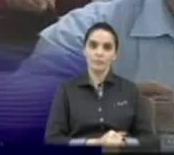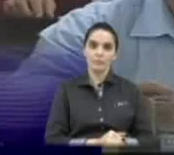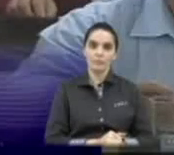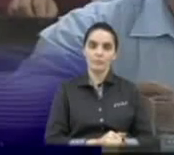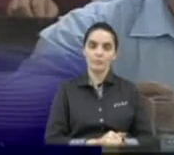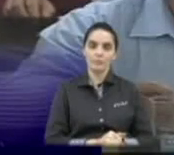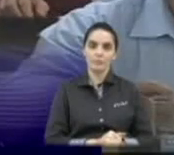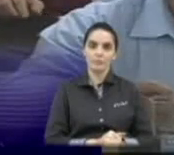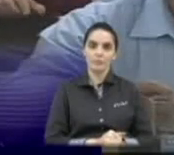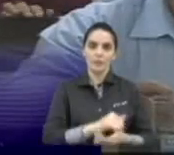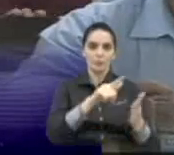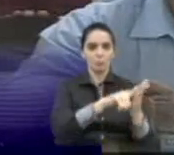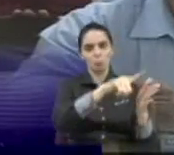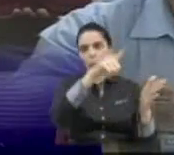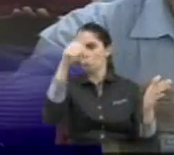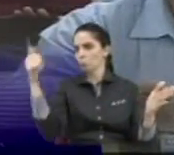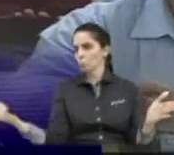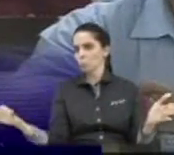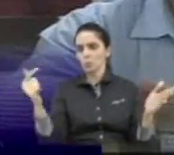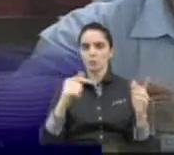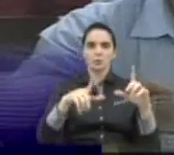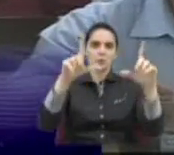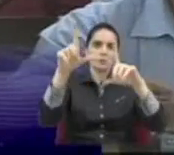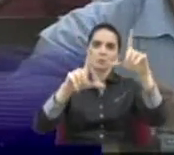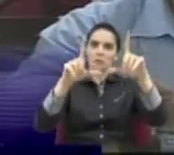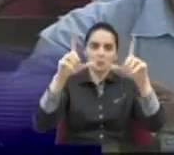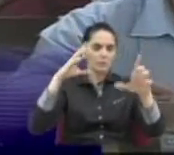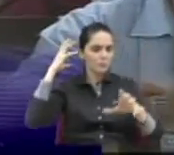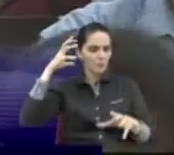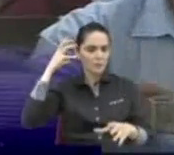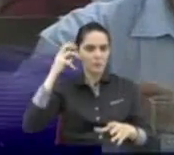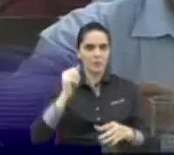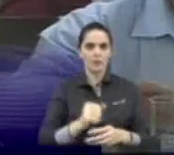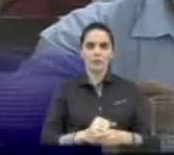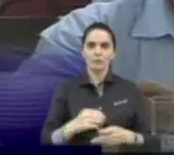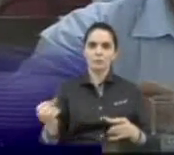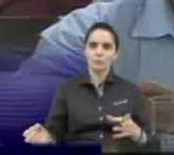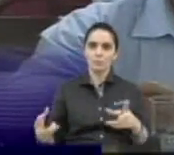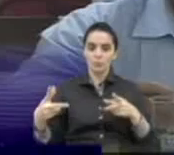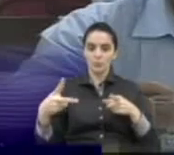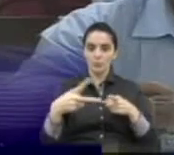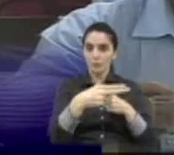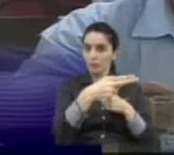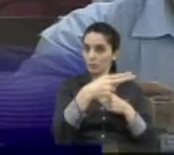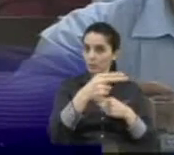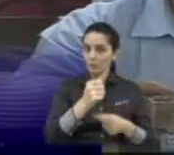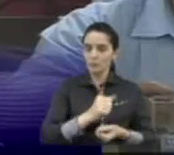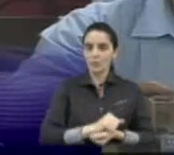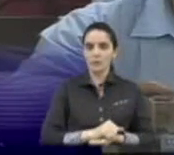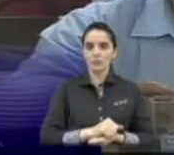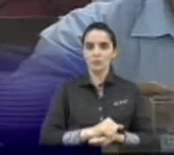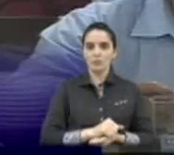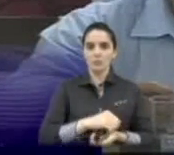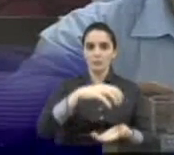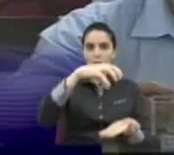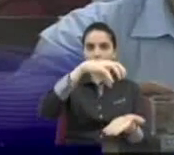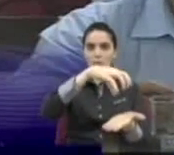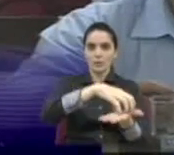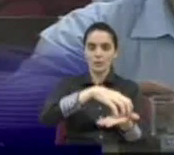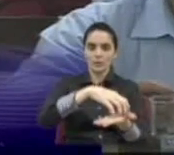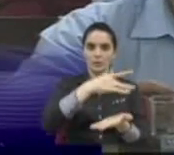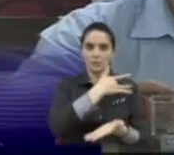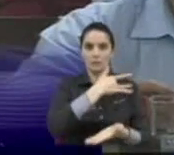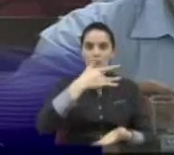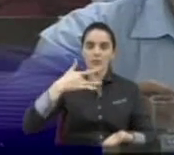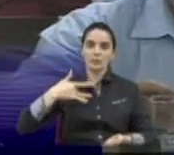do noticiário escrito, falado e televisado, a inauguração, senhor presidente, do Centro de Saúde da